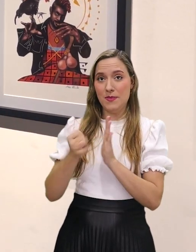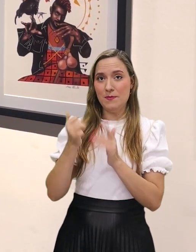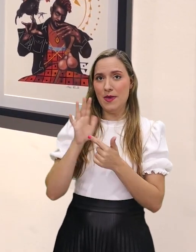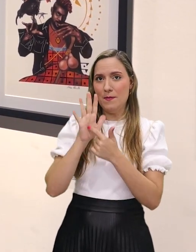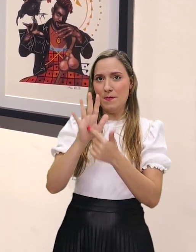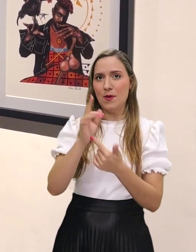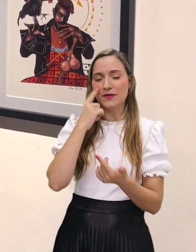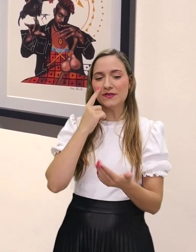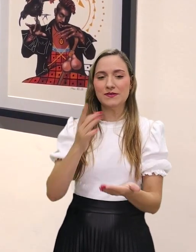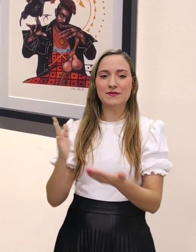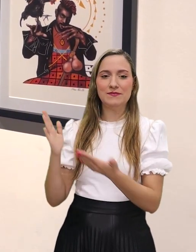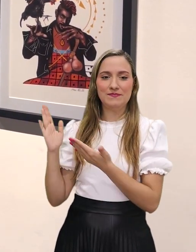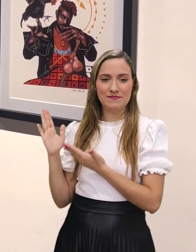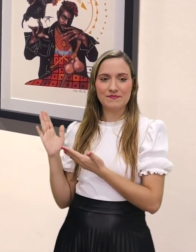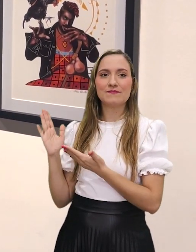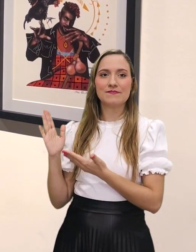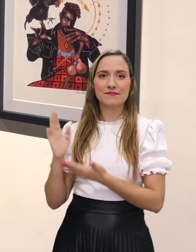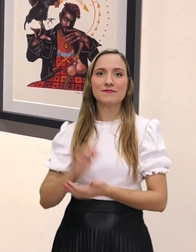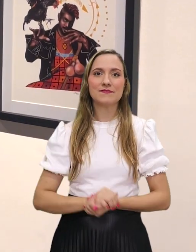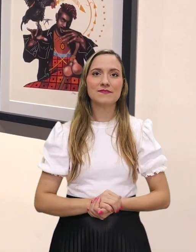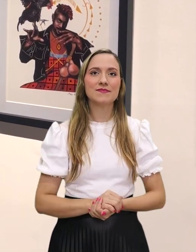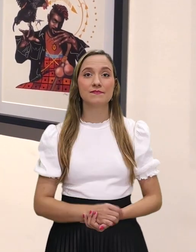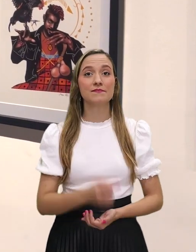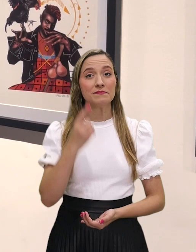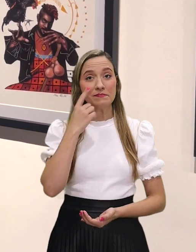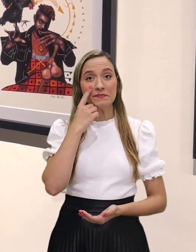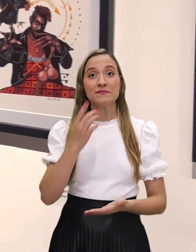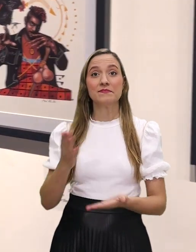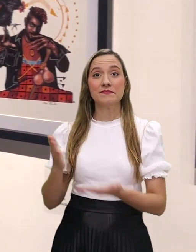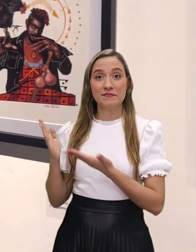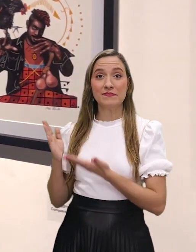foi a imagem do Exu, que vai ser